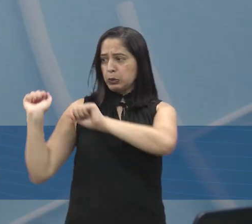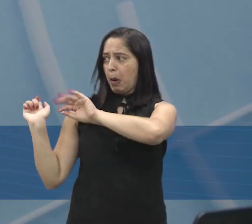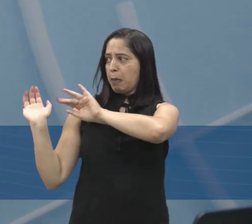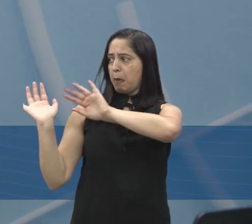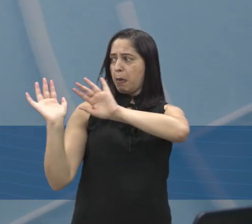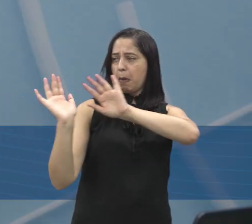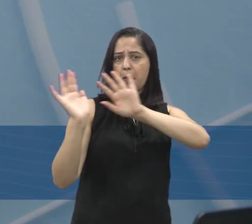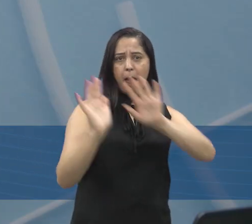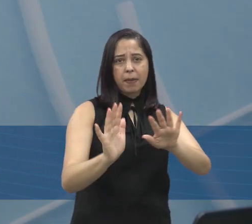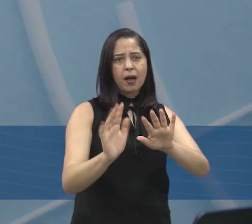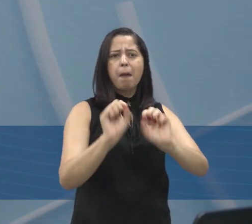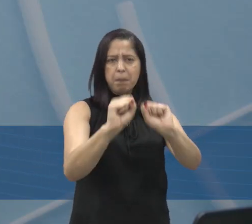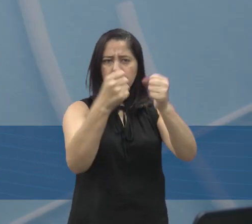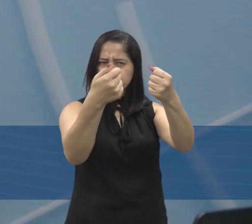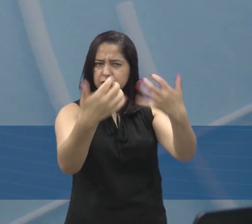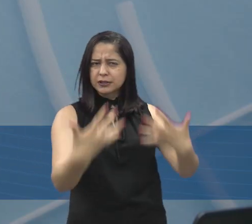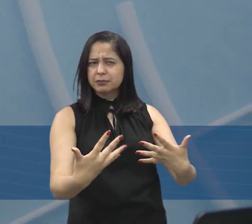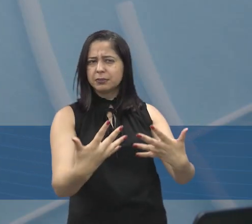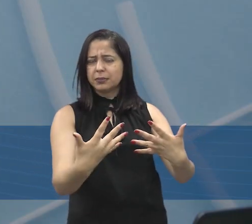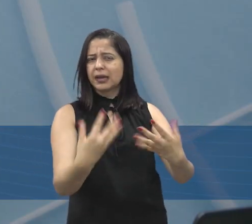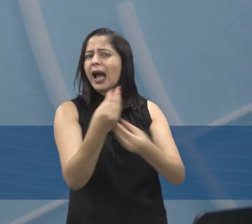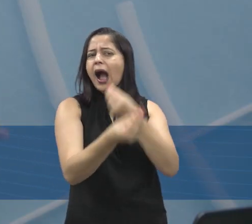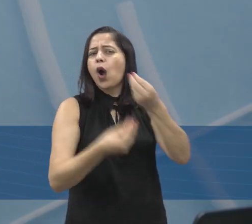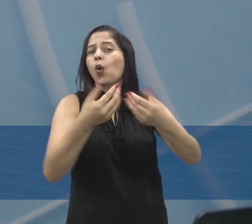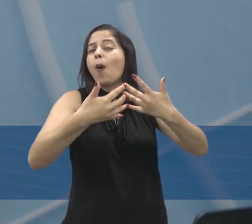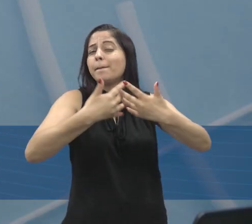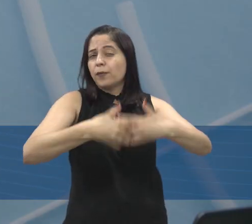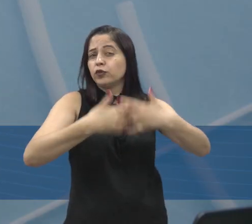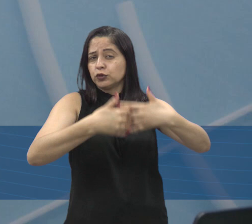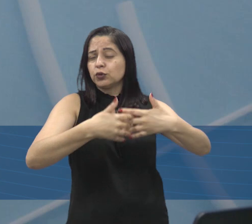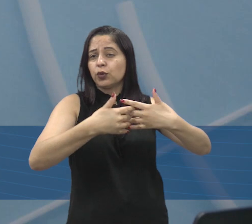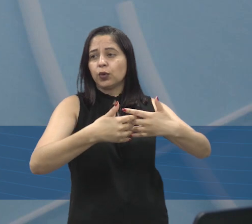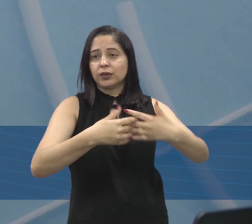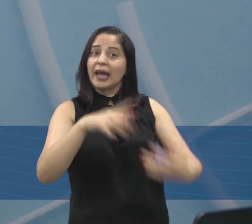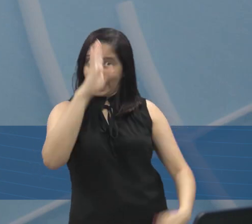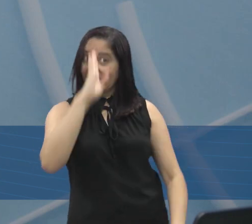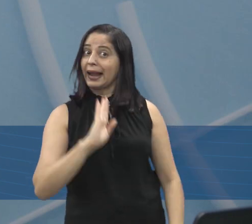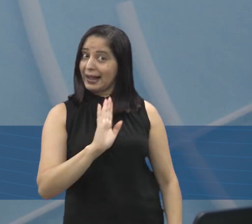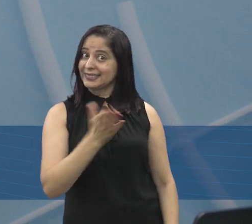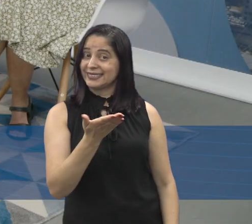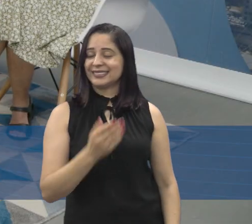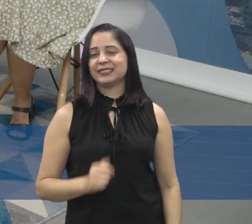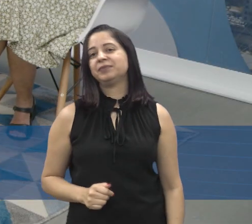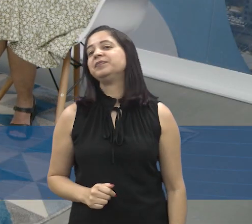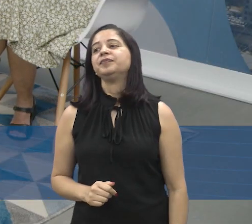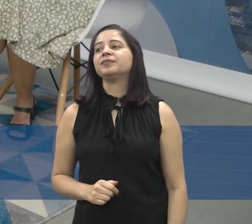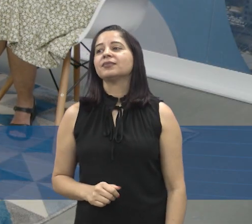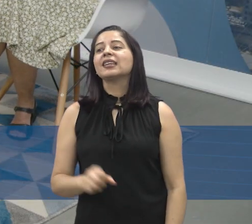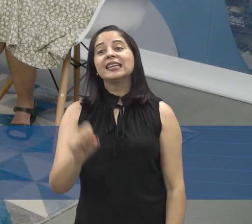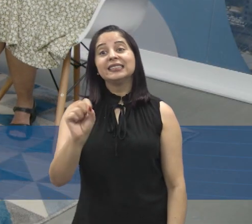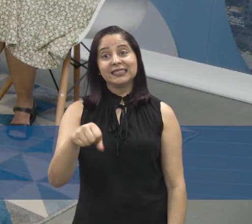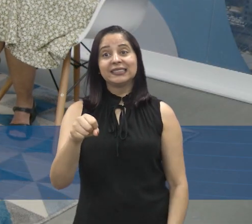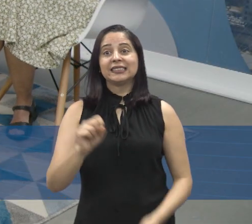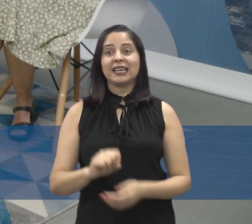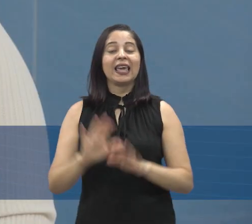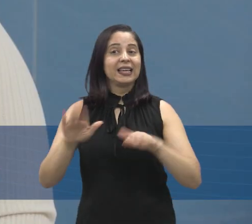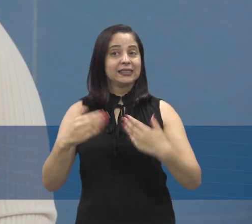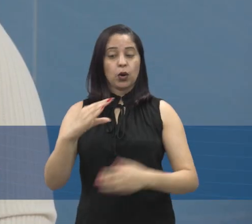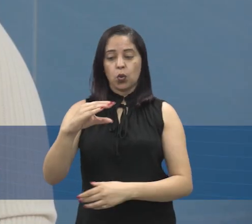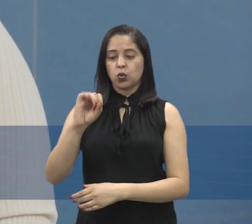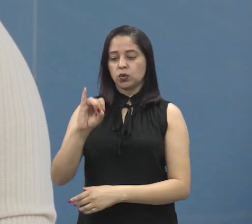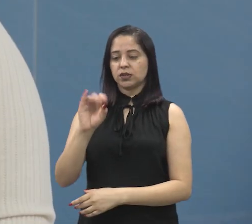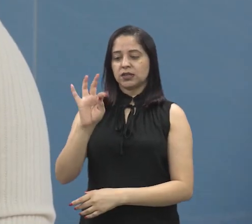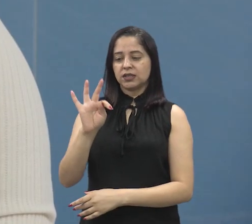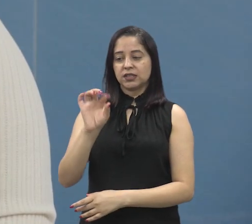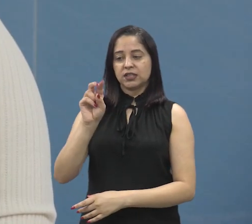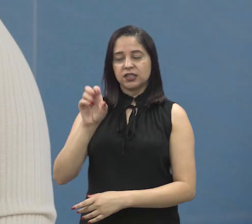Explica um pouquinho para o pessoal de casa como funciona e é gratuito, né? O mais importante. Sim, o City Tour São José é um